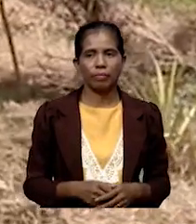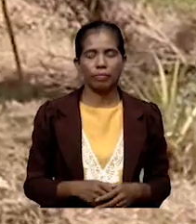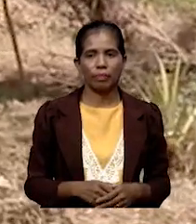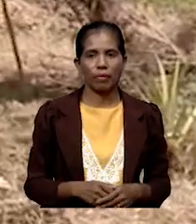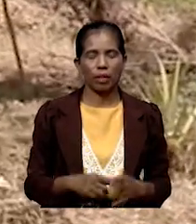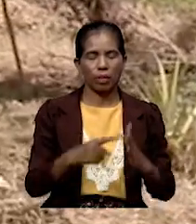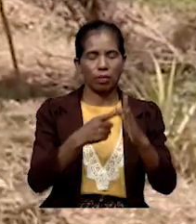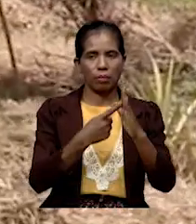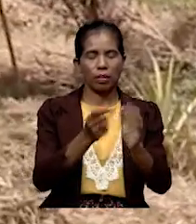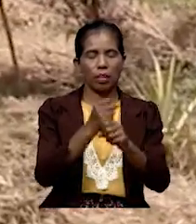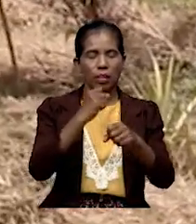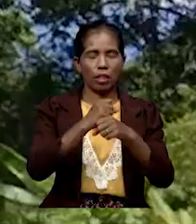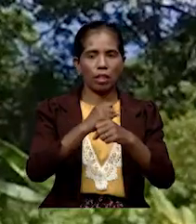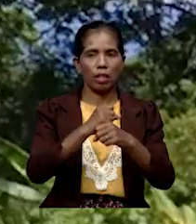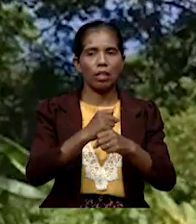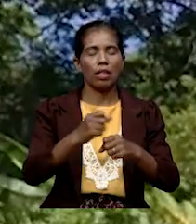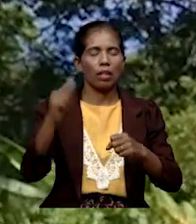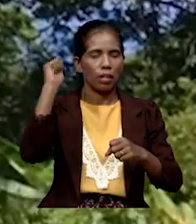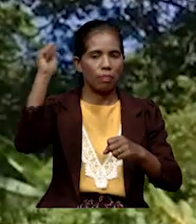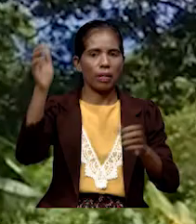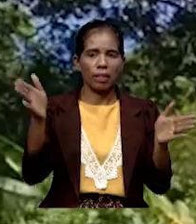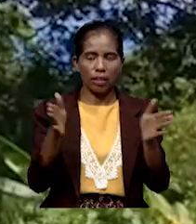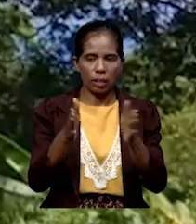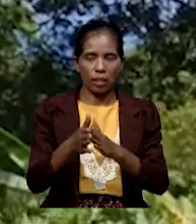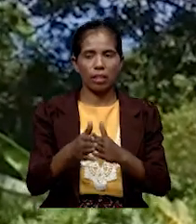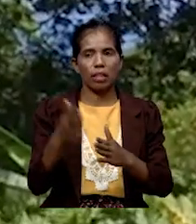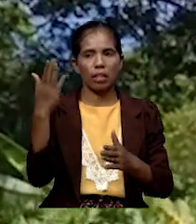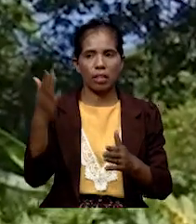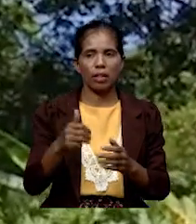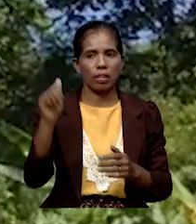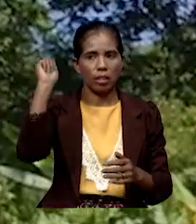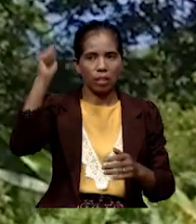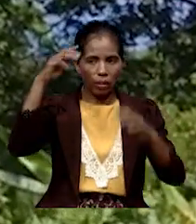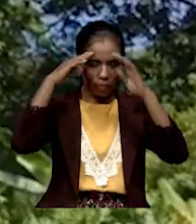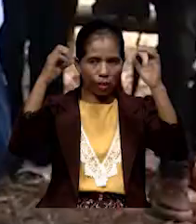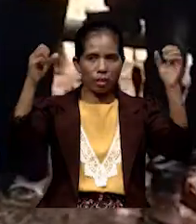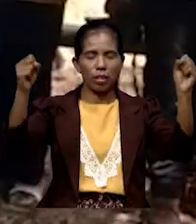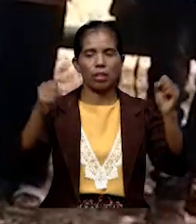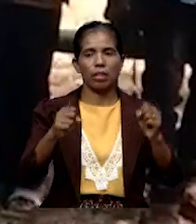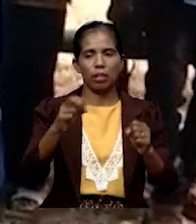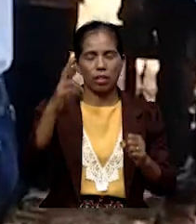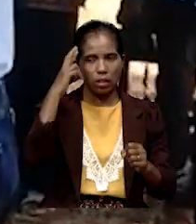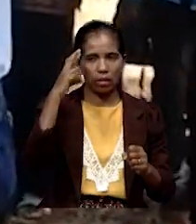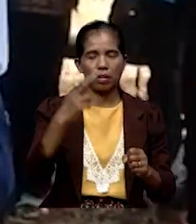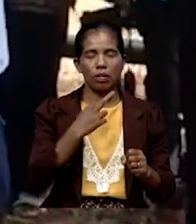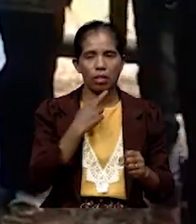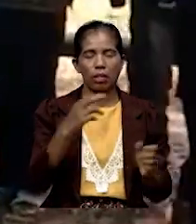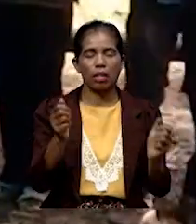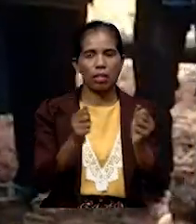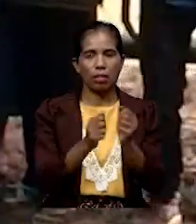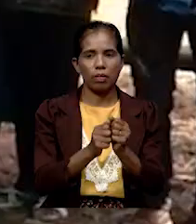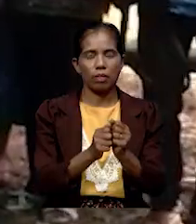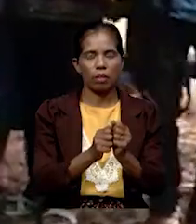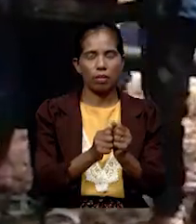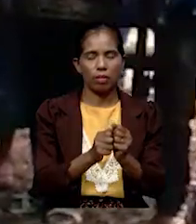Molo kalau mini kampanye ia posto administrativo Soibara quinta semana ne, candidato presidente Republika José Ramos Horta acompanha husi coordenador